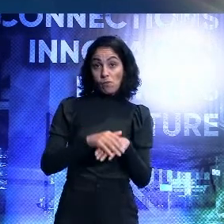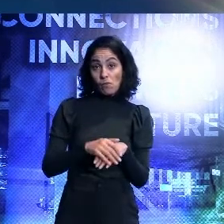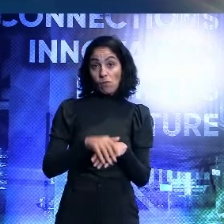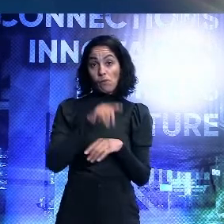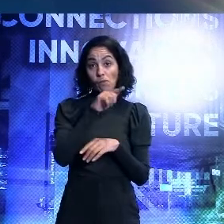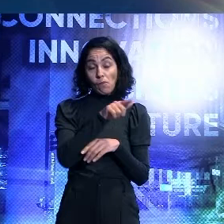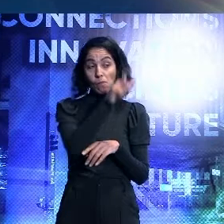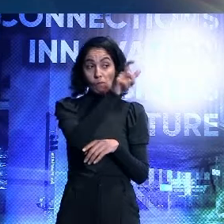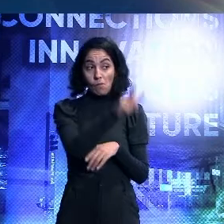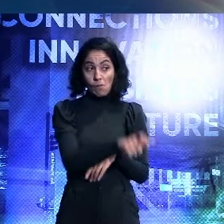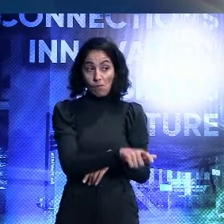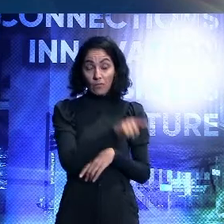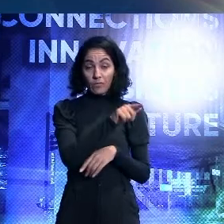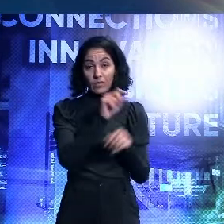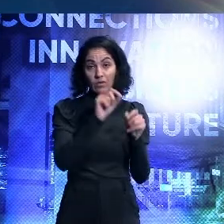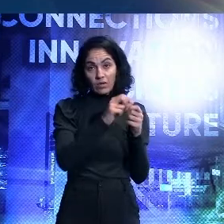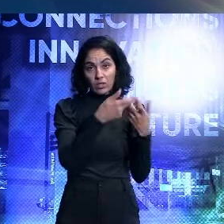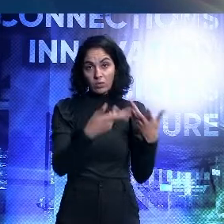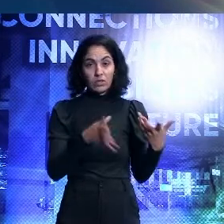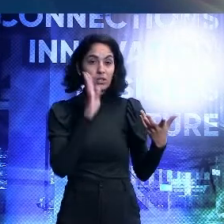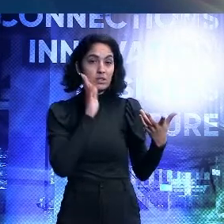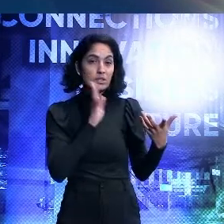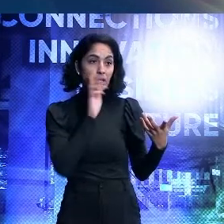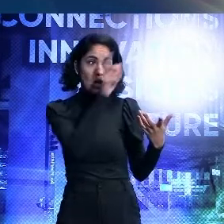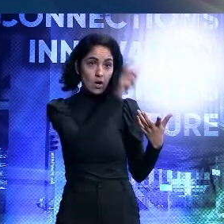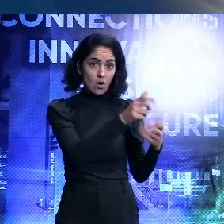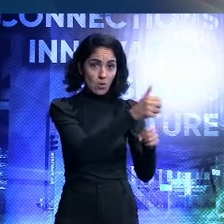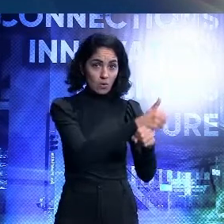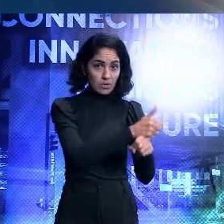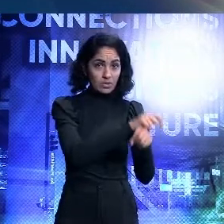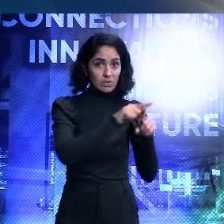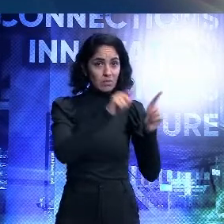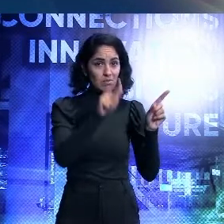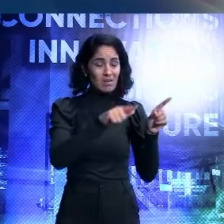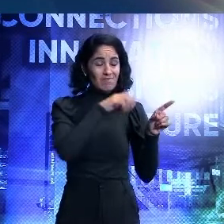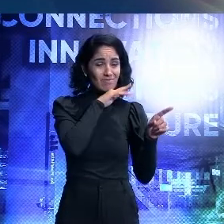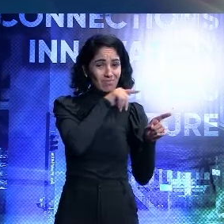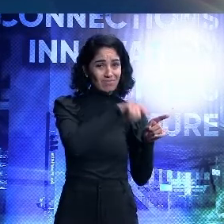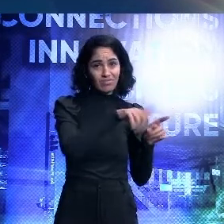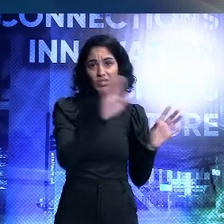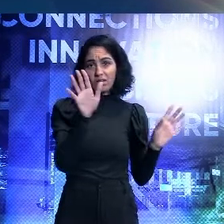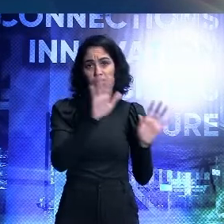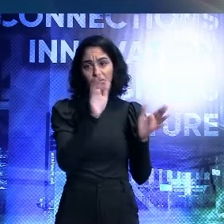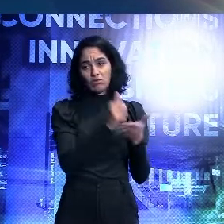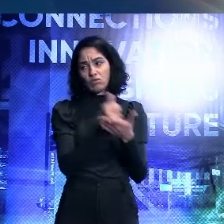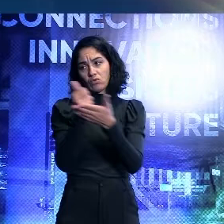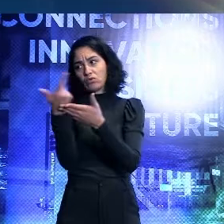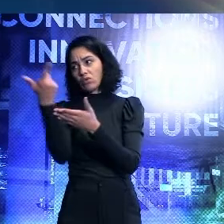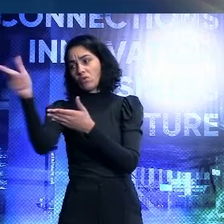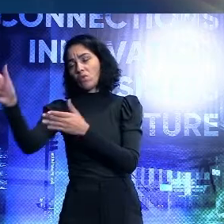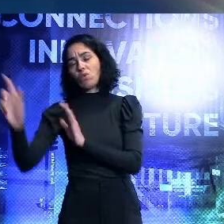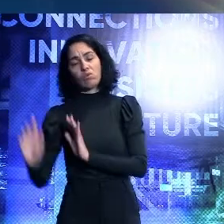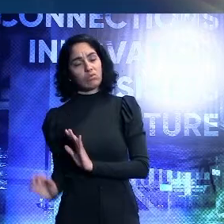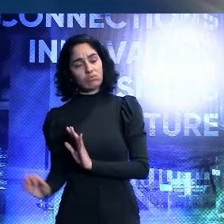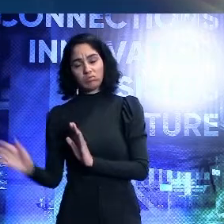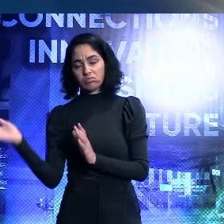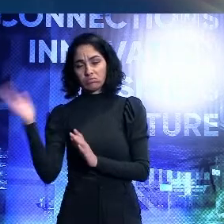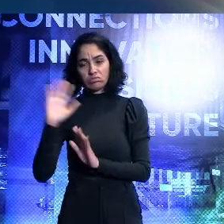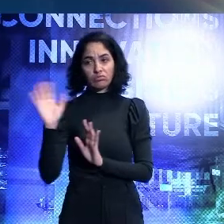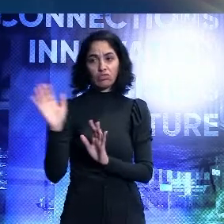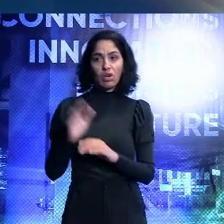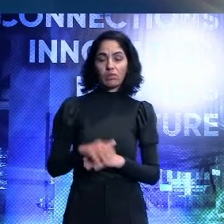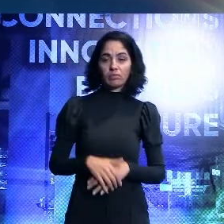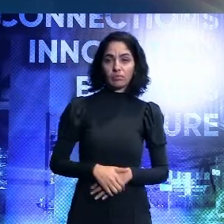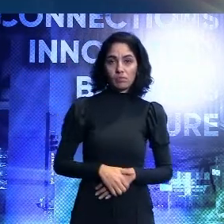cara que faz algumas coisas legais, ajuda, mas quando dá ruim na produção, ah, não, eu estou indo ajudar agora o outro fluxo de valor, gente, um abraço.